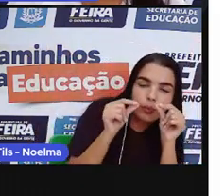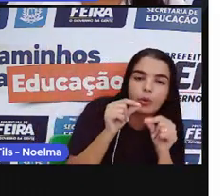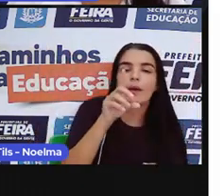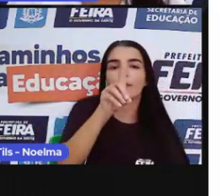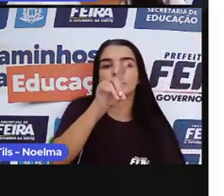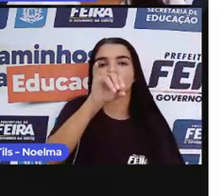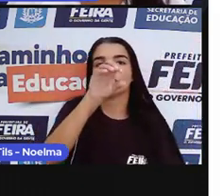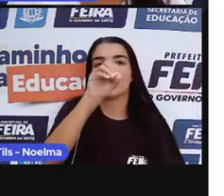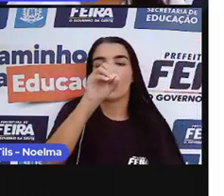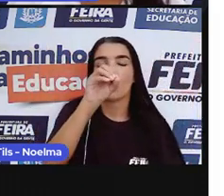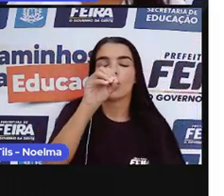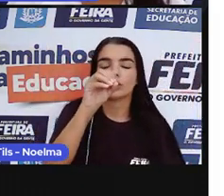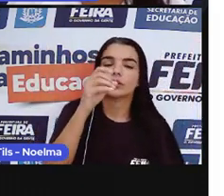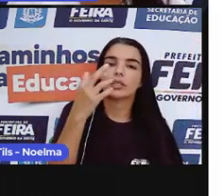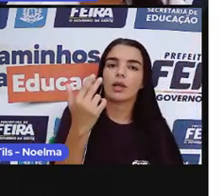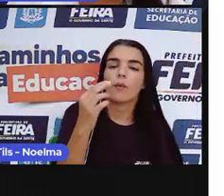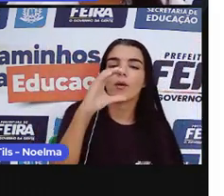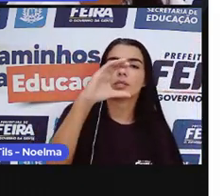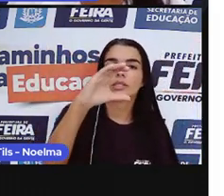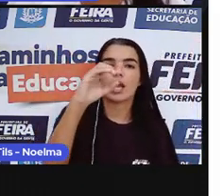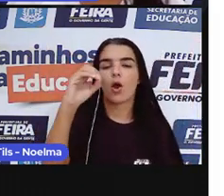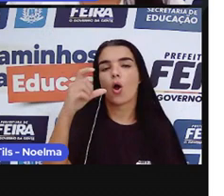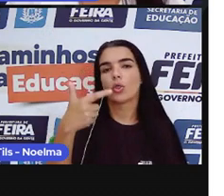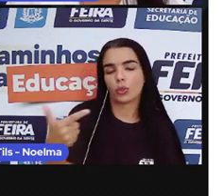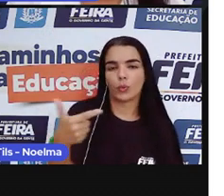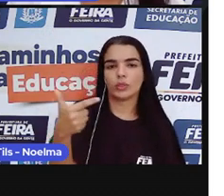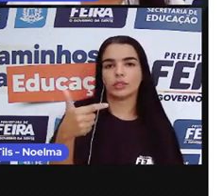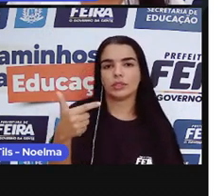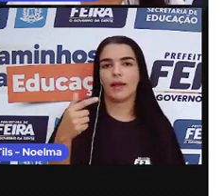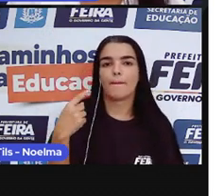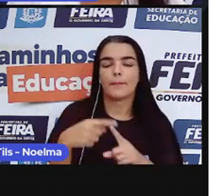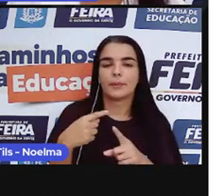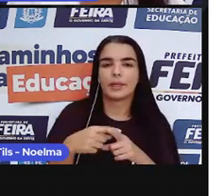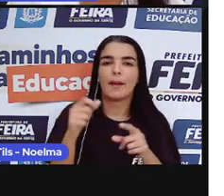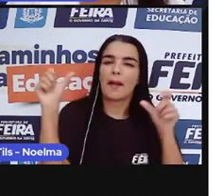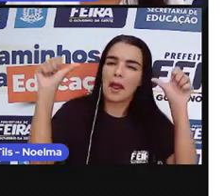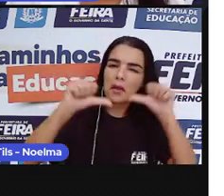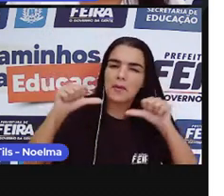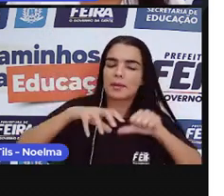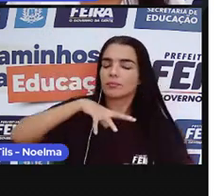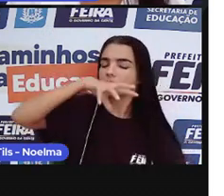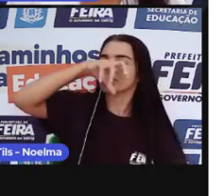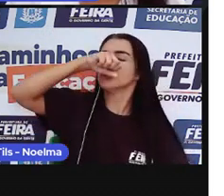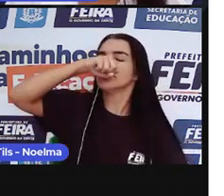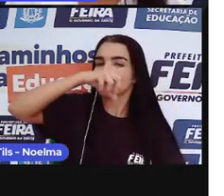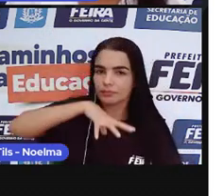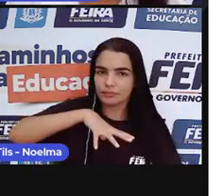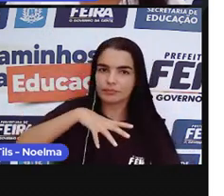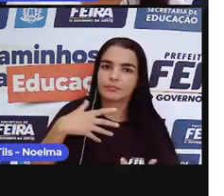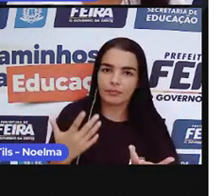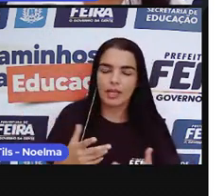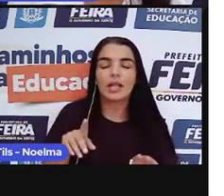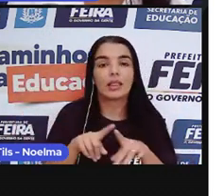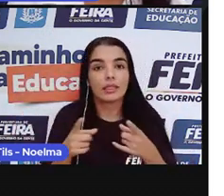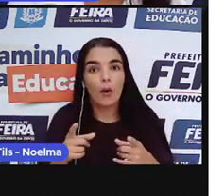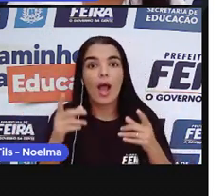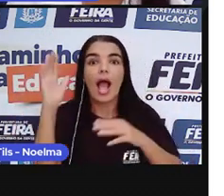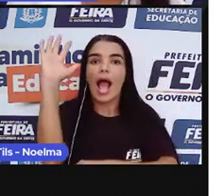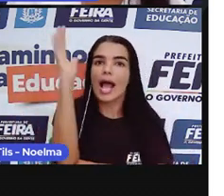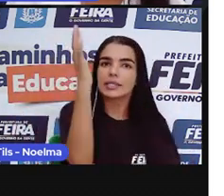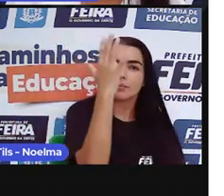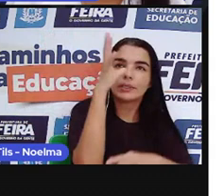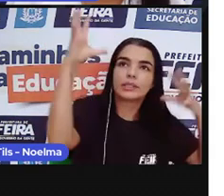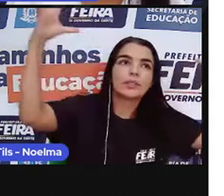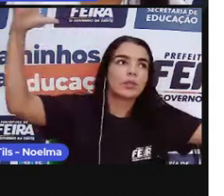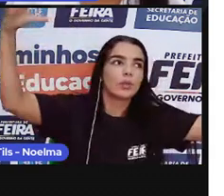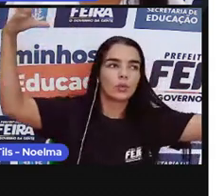carbono, que é o CO2 ou gás carbônico que é liberado na atmosfera. elas retiram da atmosfera o gás